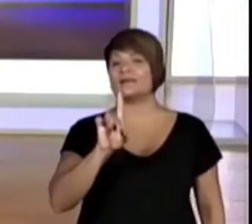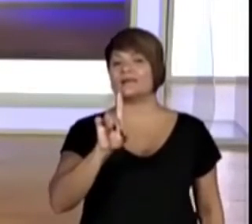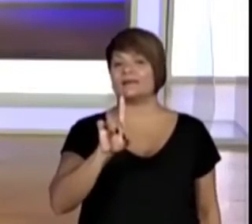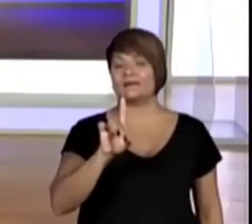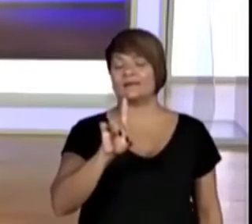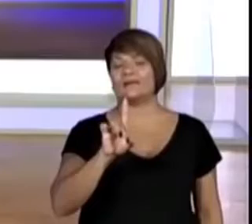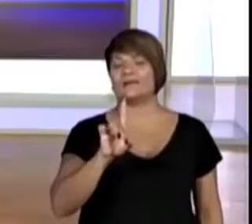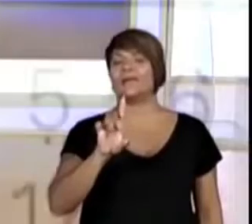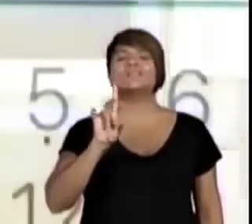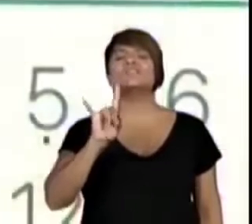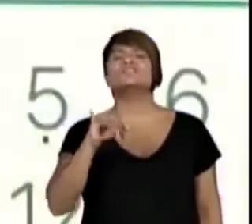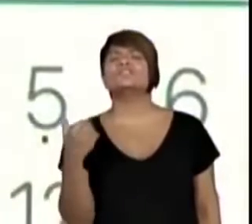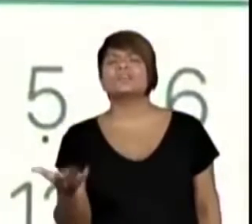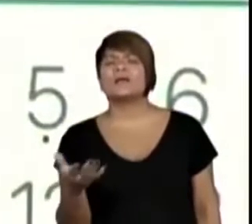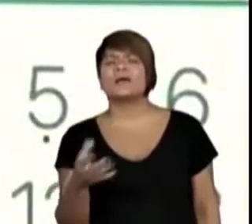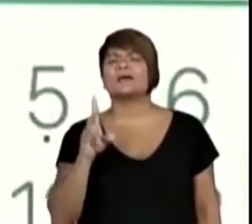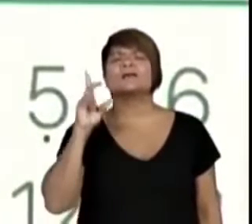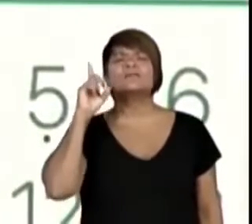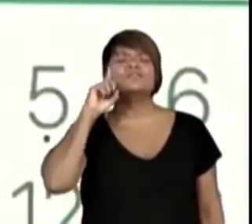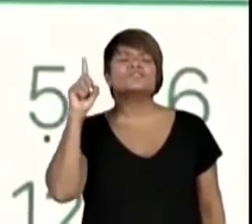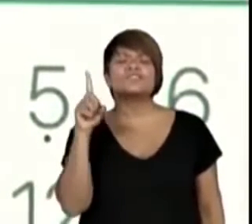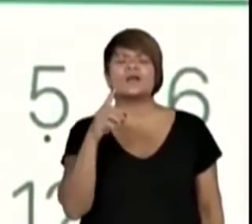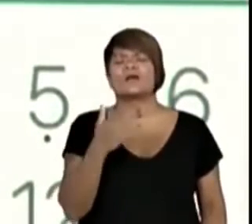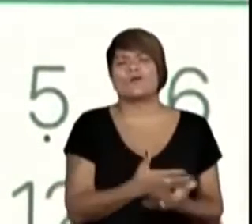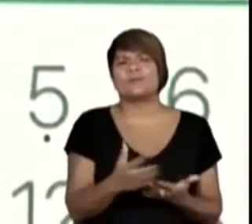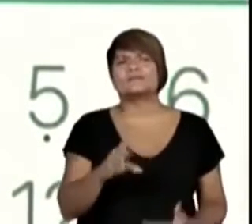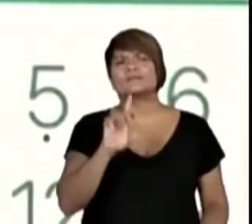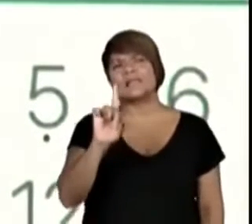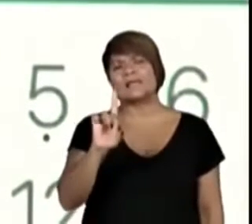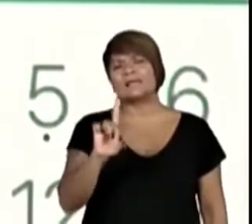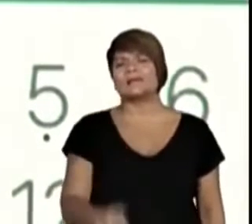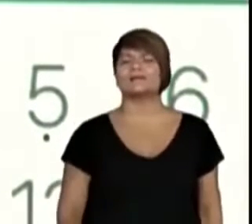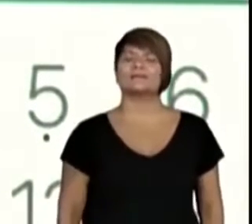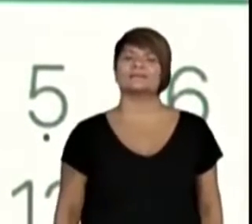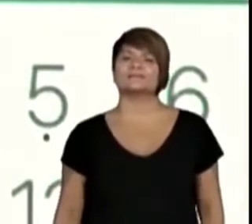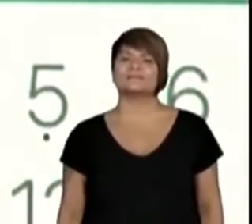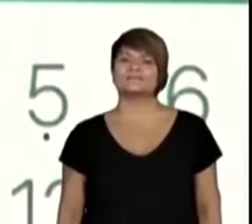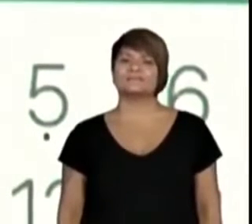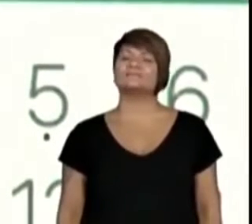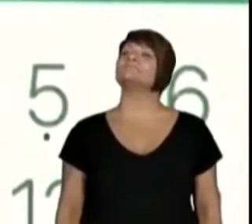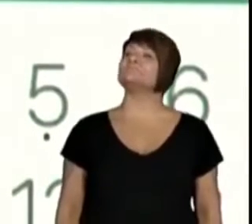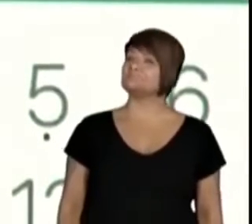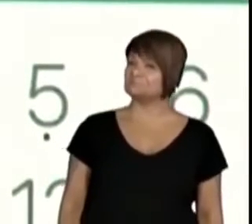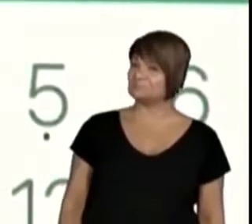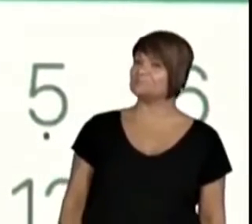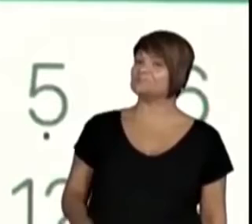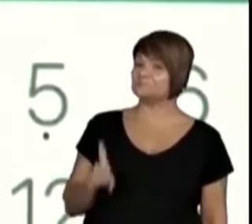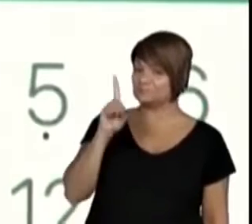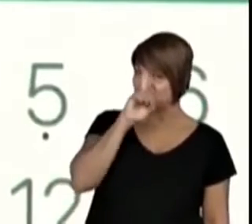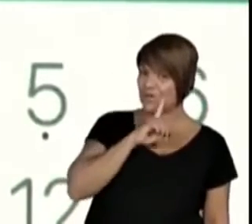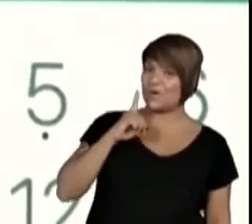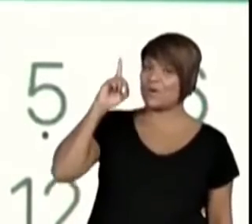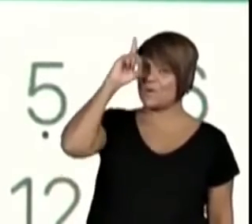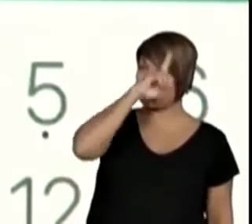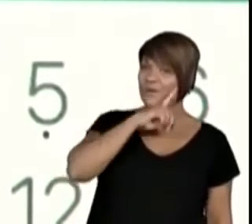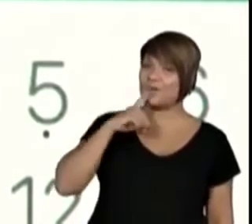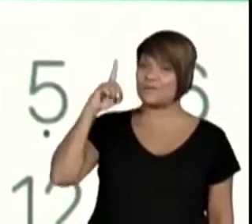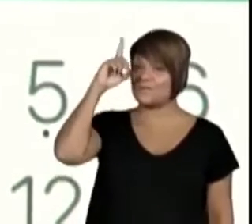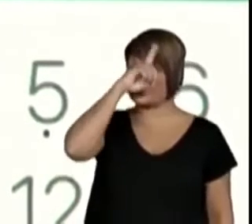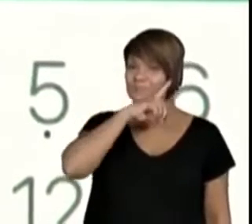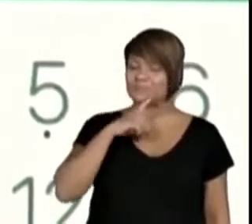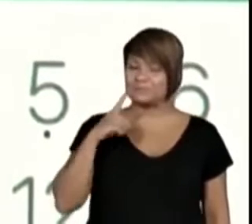Que dia da semana que começa com a letra D? Muito bem, pessoal.